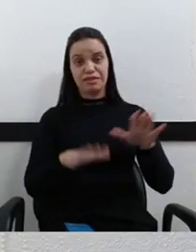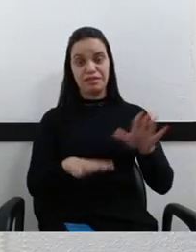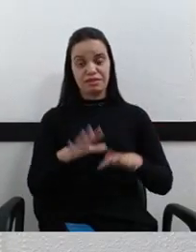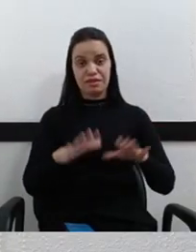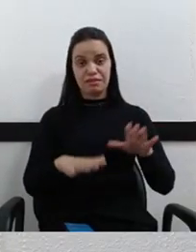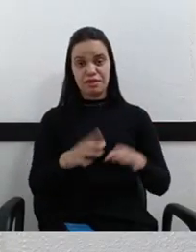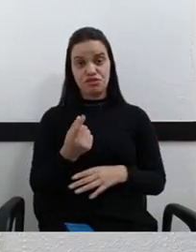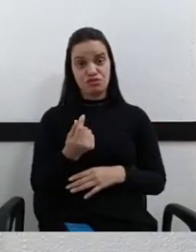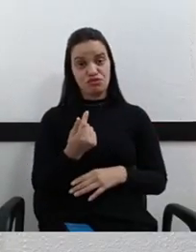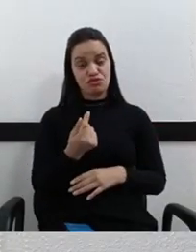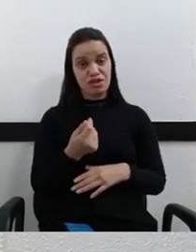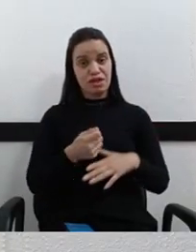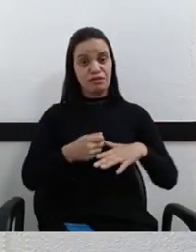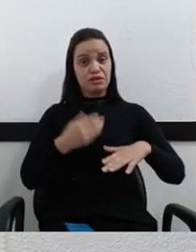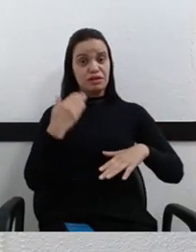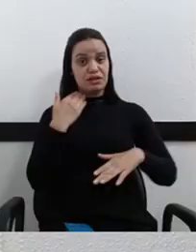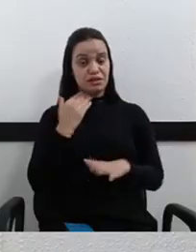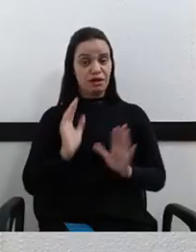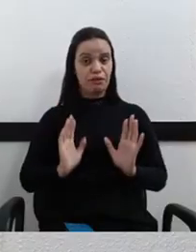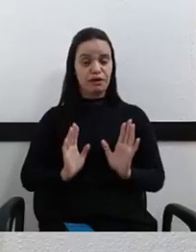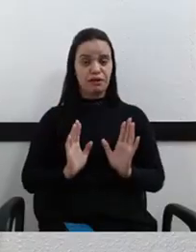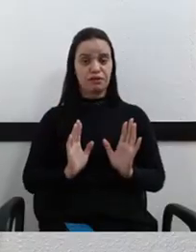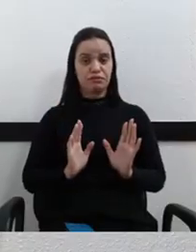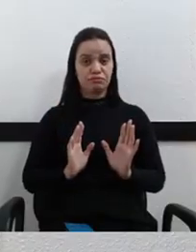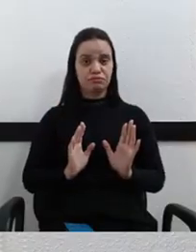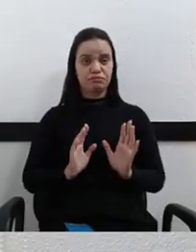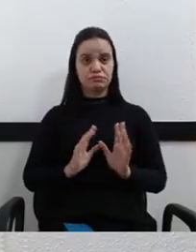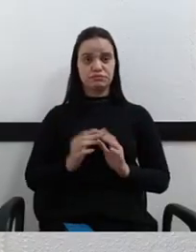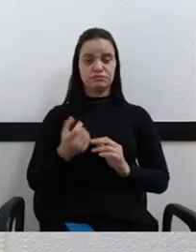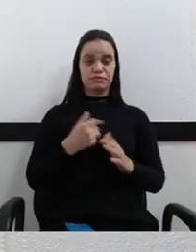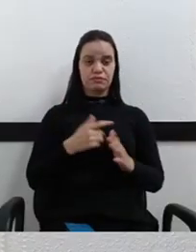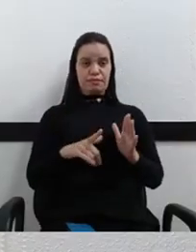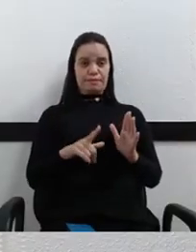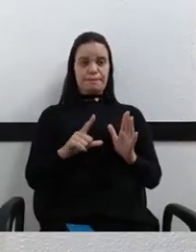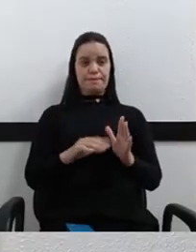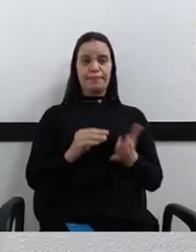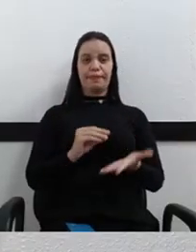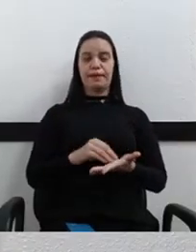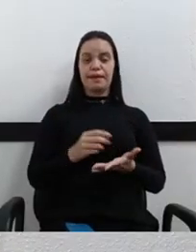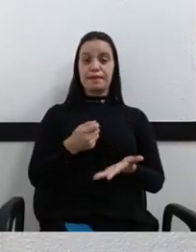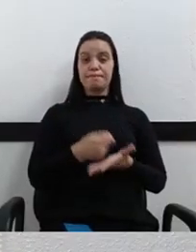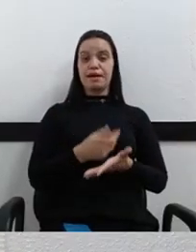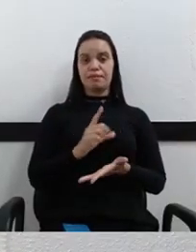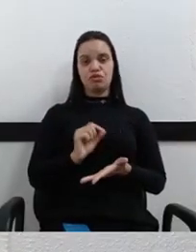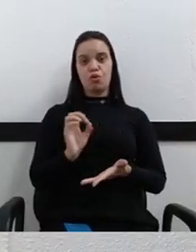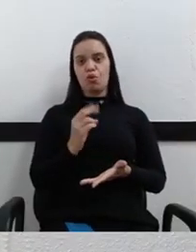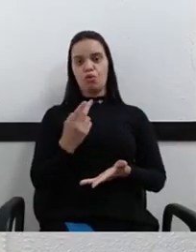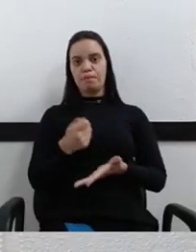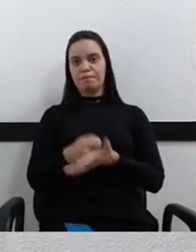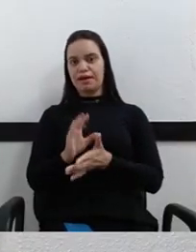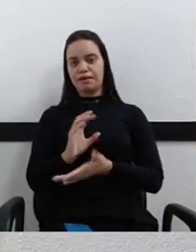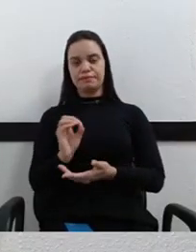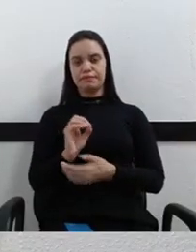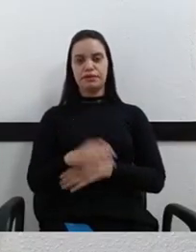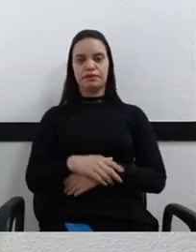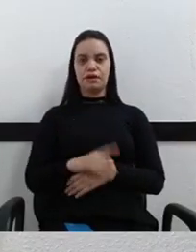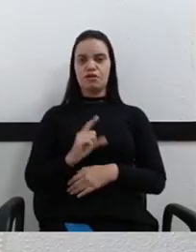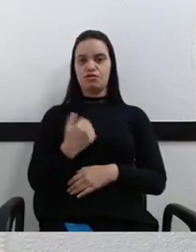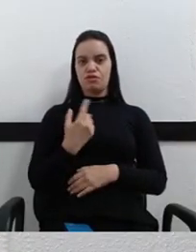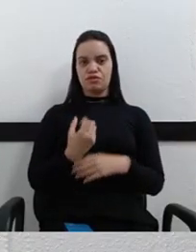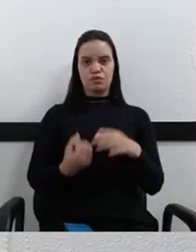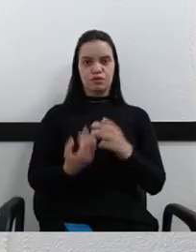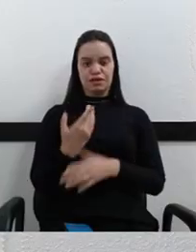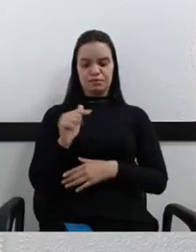mão. Se tem orçamento maior, sobra mais, paga mais. Se tem orçamento menor, falta, paga menos, ou às vezes não paga. Nós não criamos isso